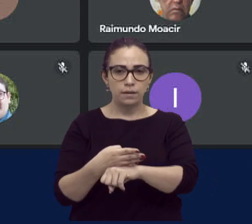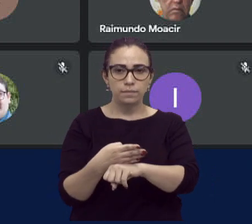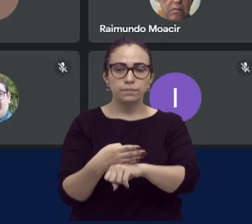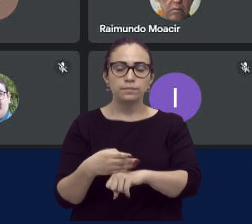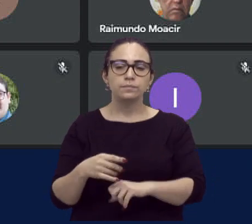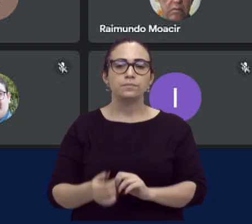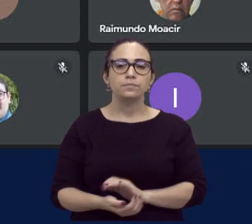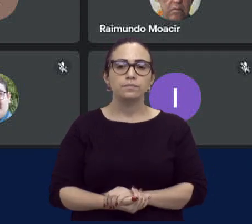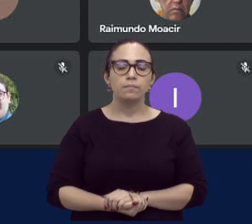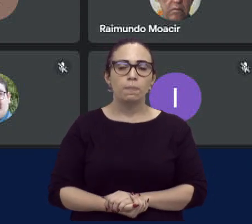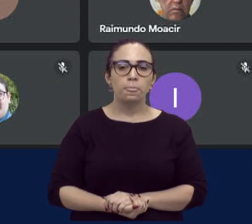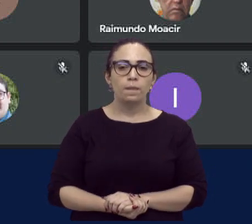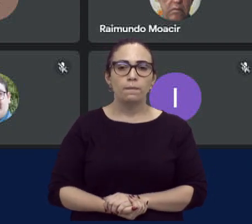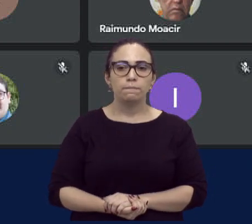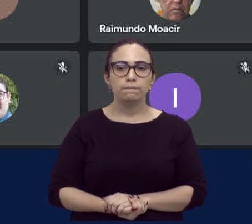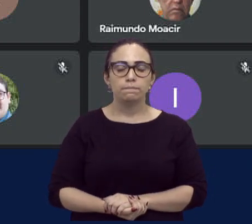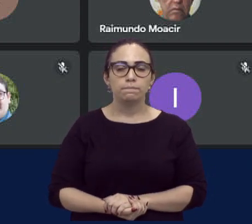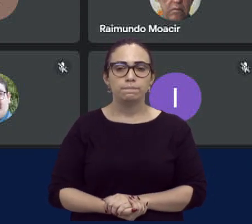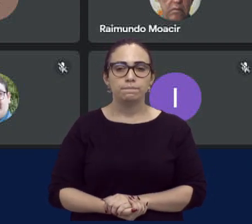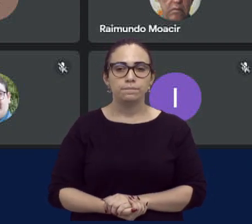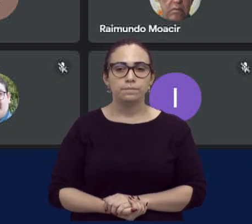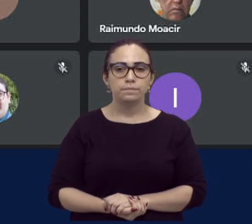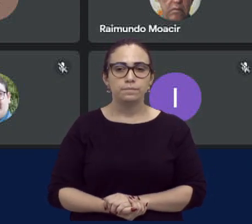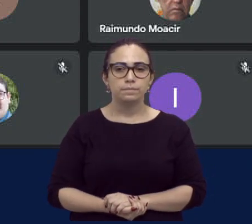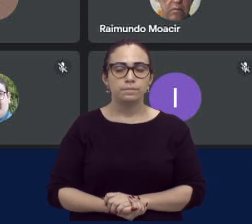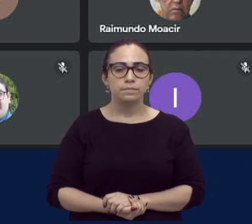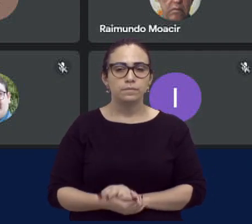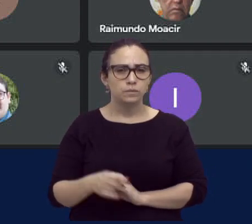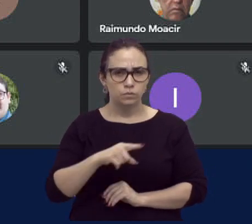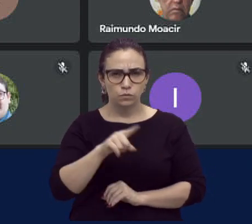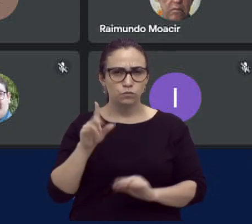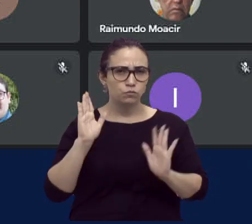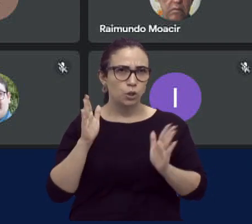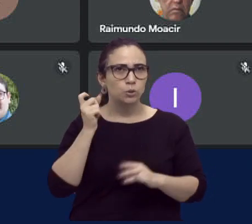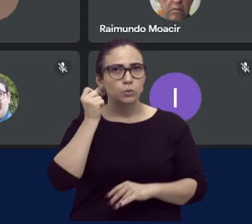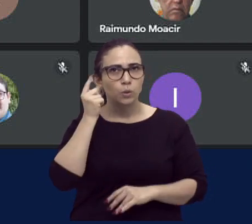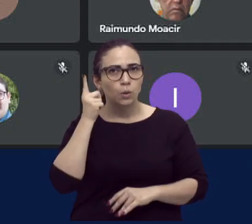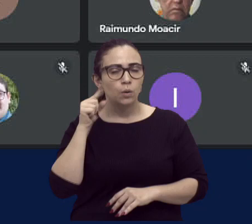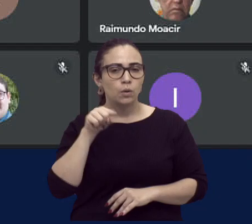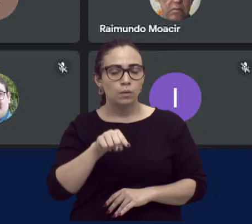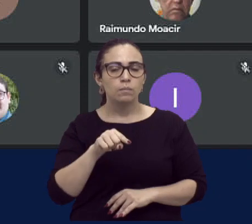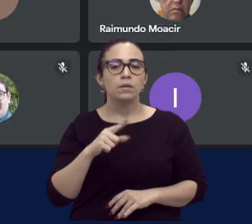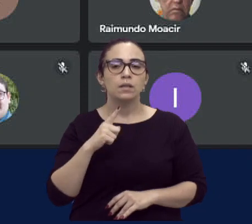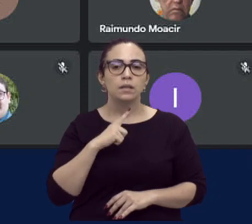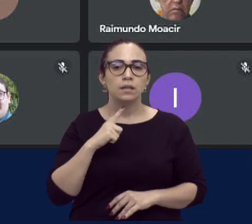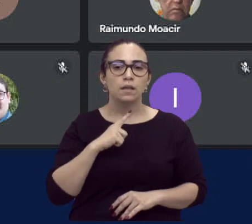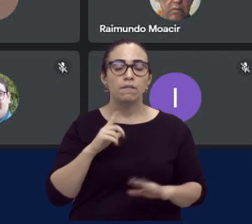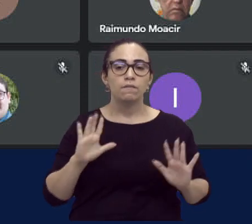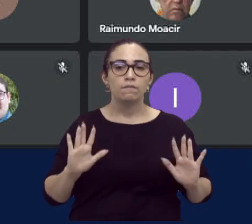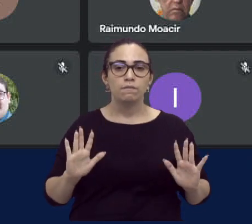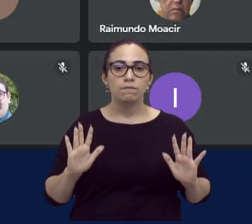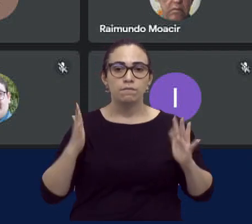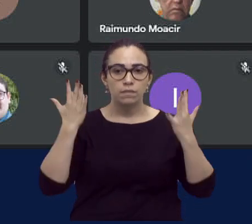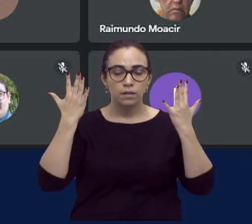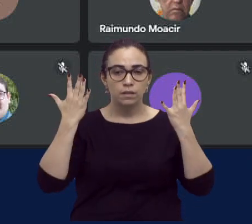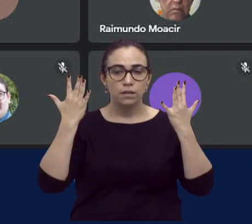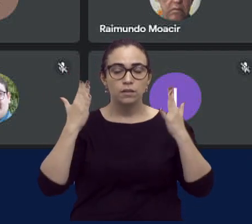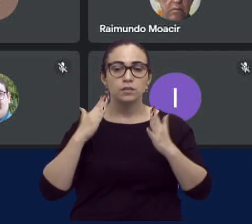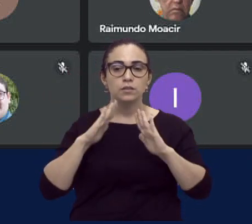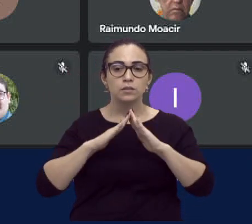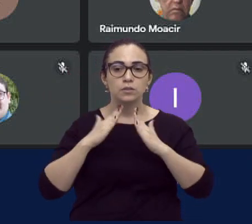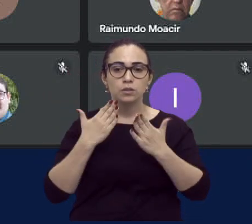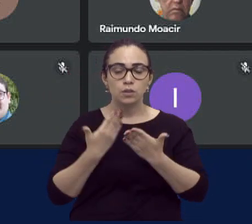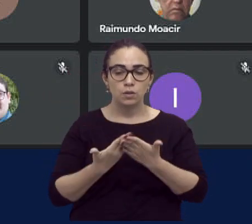branquinha, né? E eu não sei se vocês ouviram essa história. E tem uma festa na